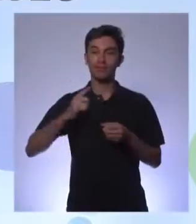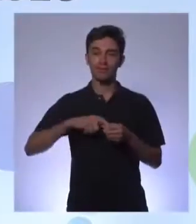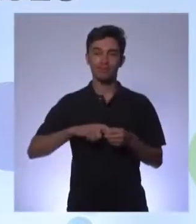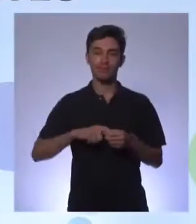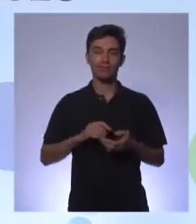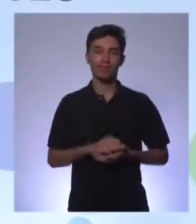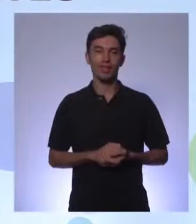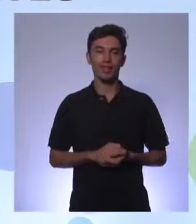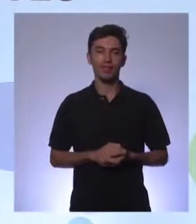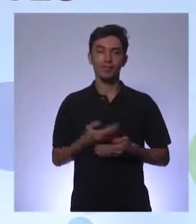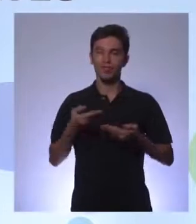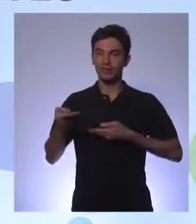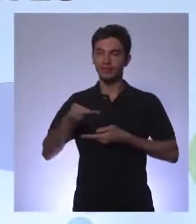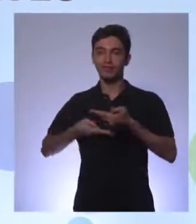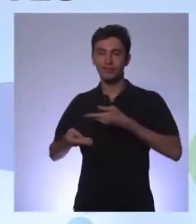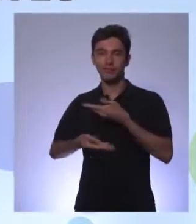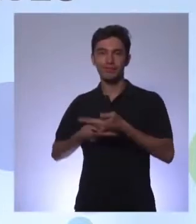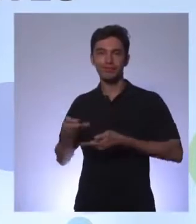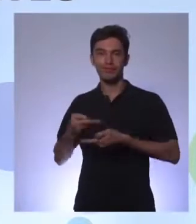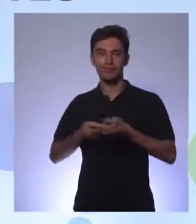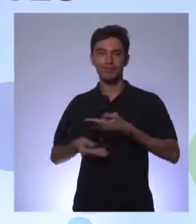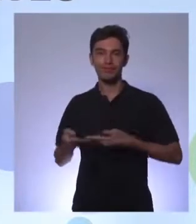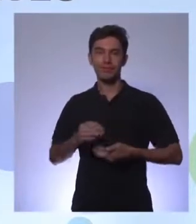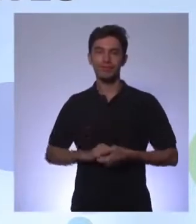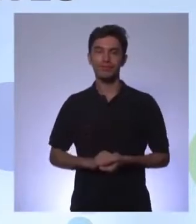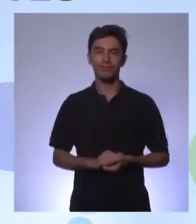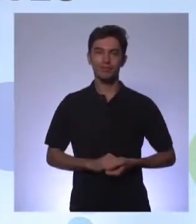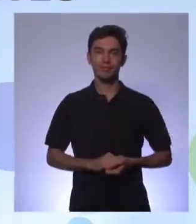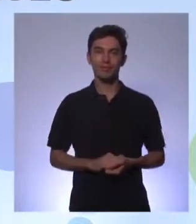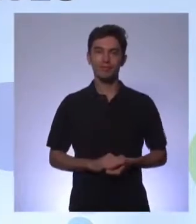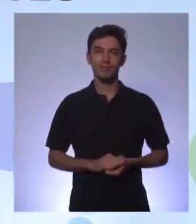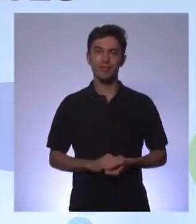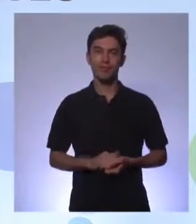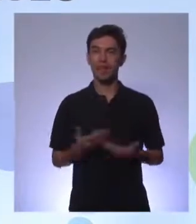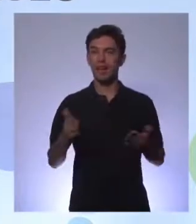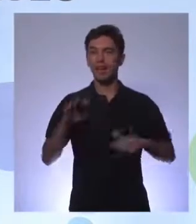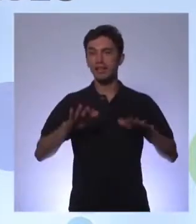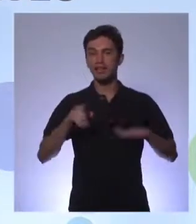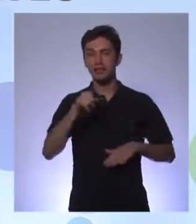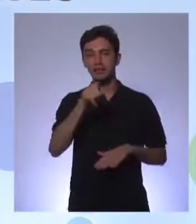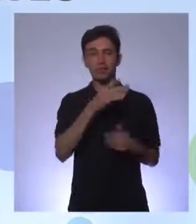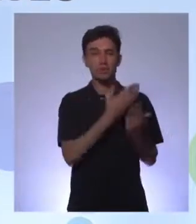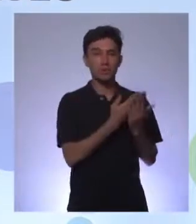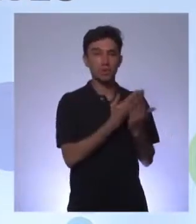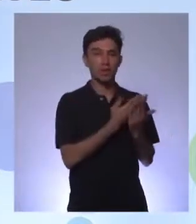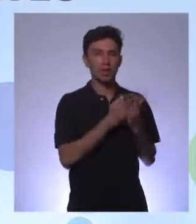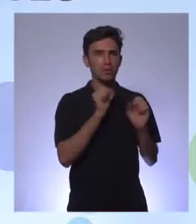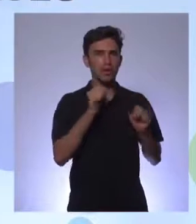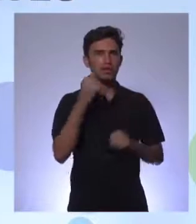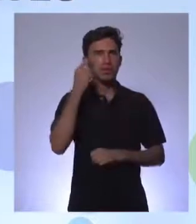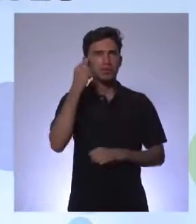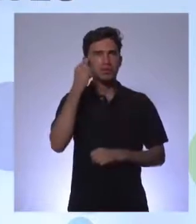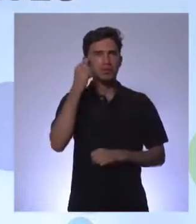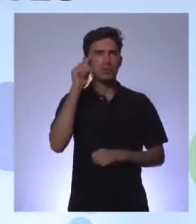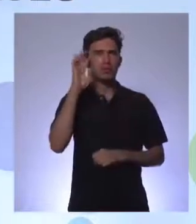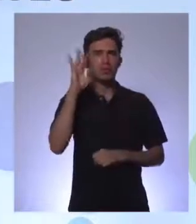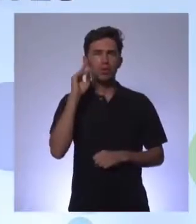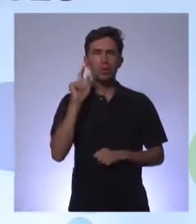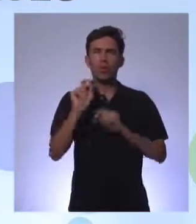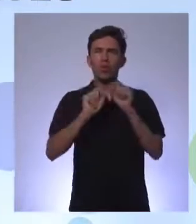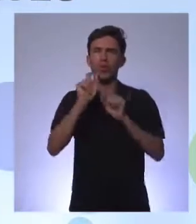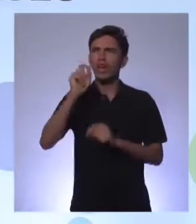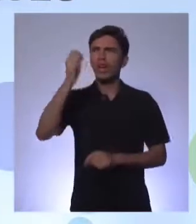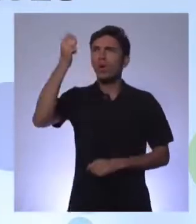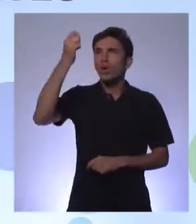voltamos para a interação. E aí, talvez o estudante possa estar se perguntando o que é o iluminismo.